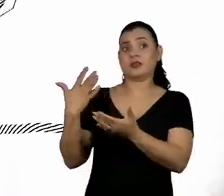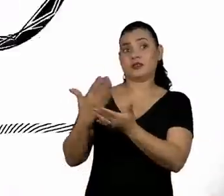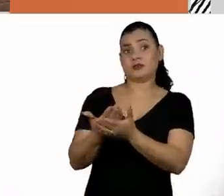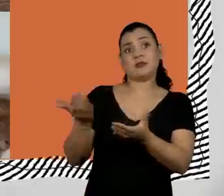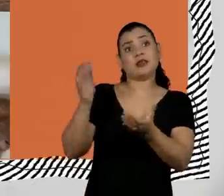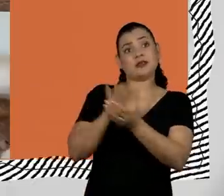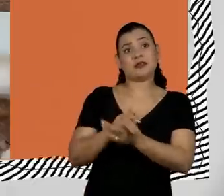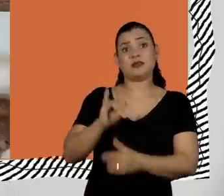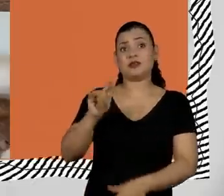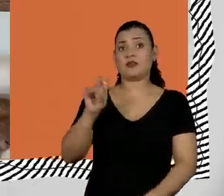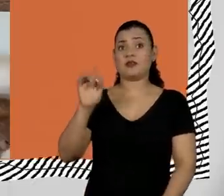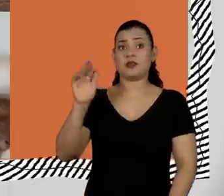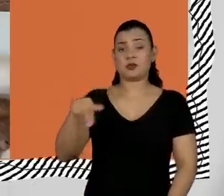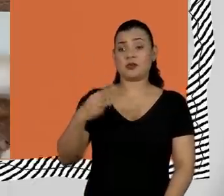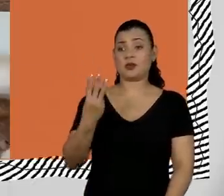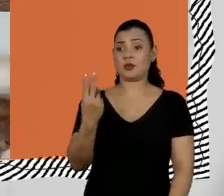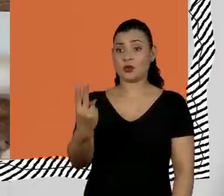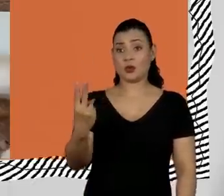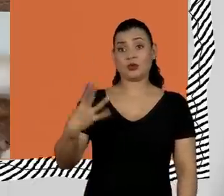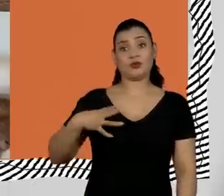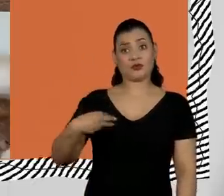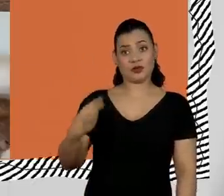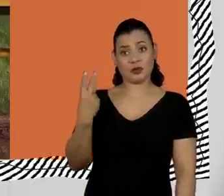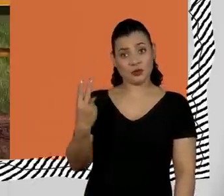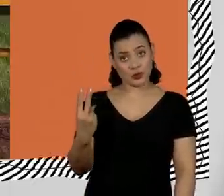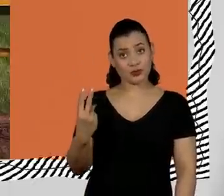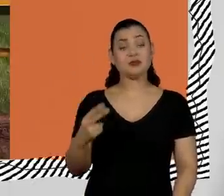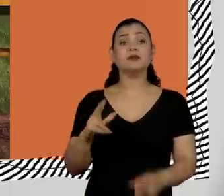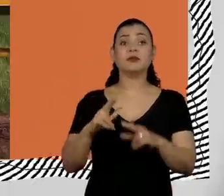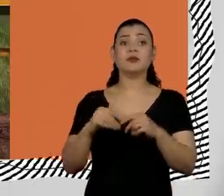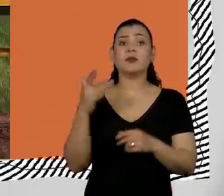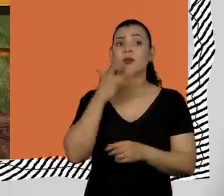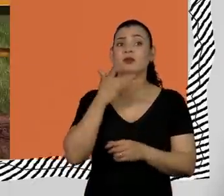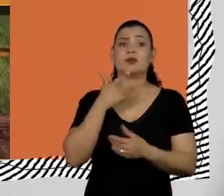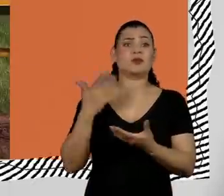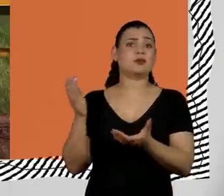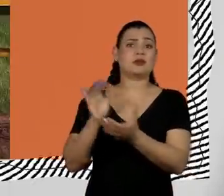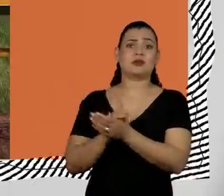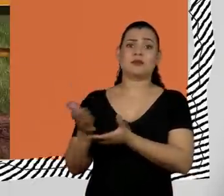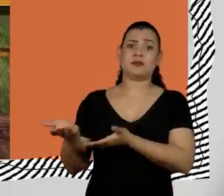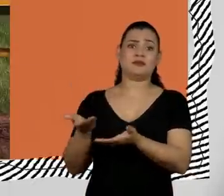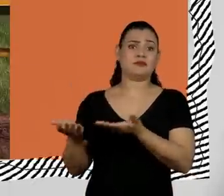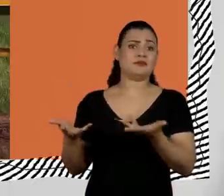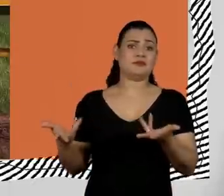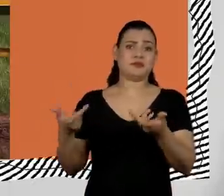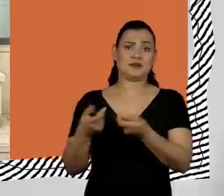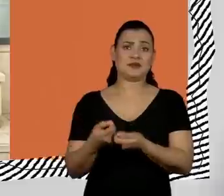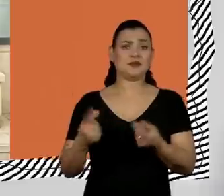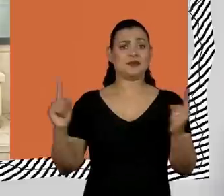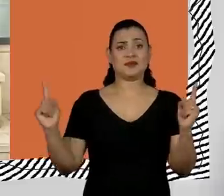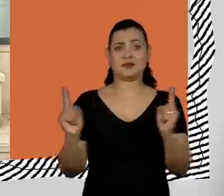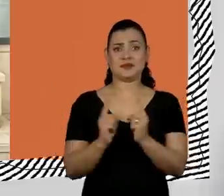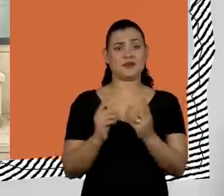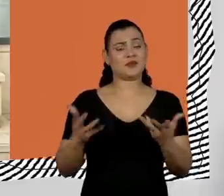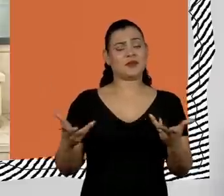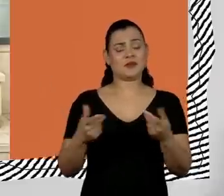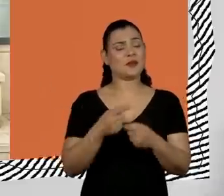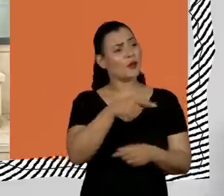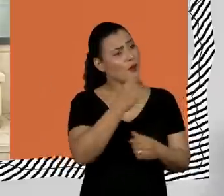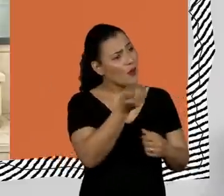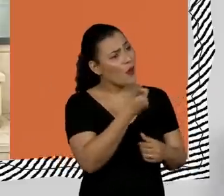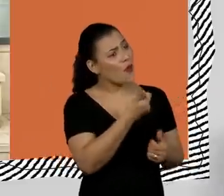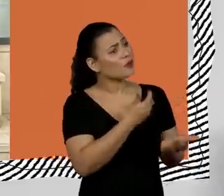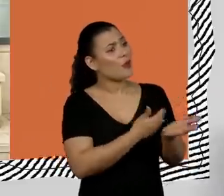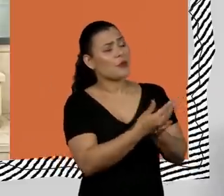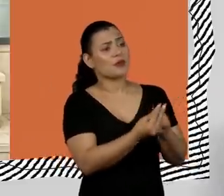com o Jefferson tive dois filhos e foi uma delícia de casamento de vocês dois conta um pouco desse